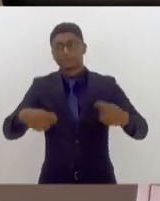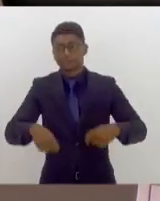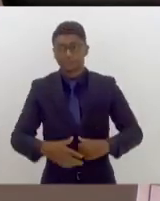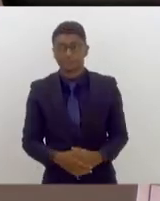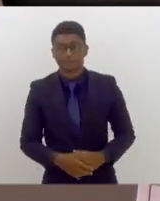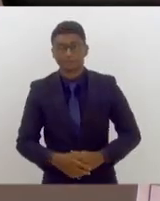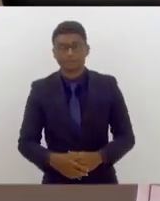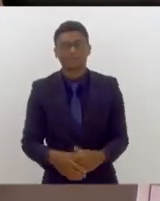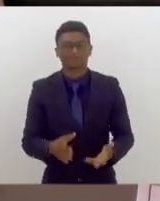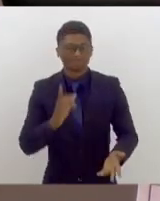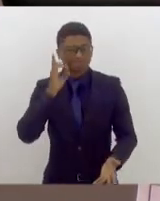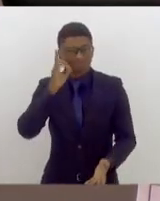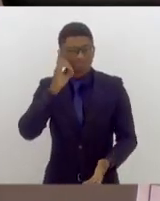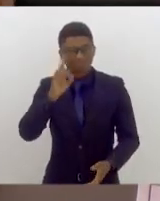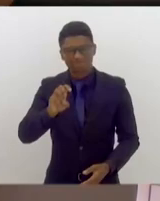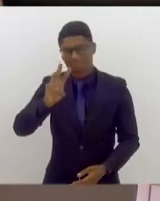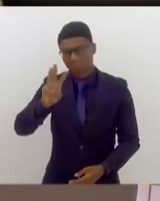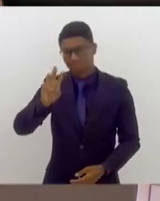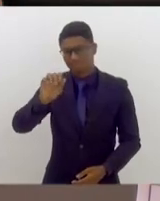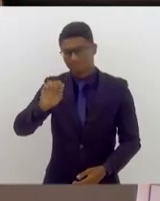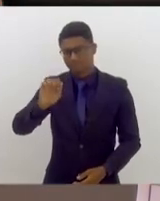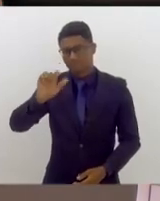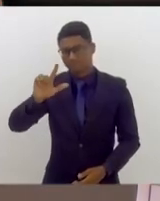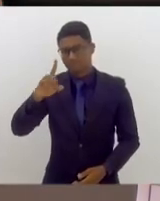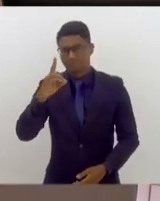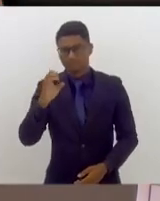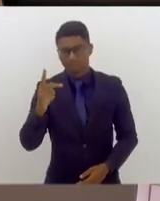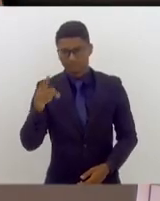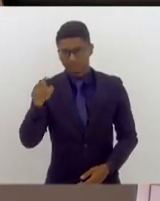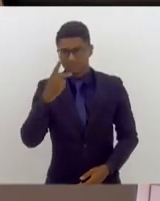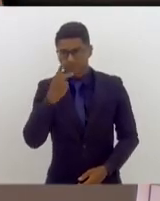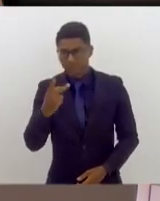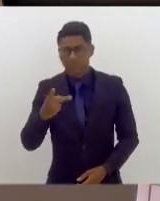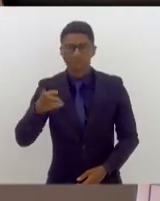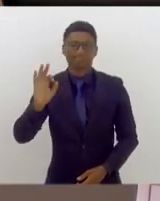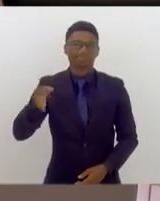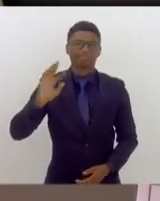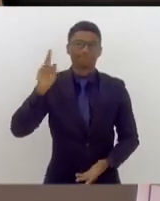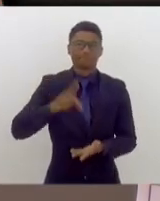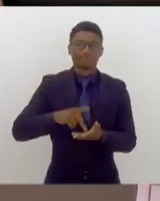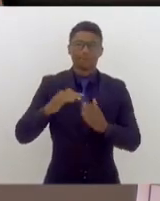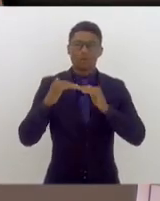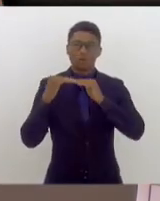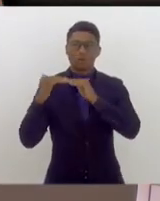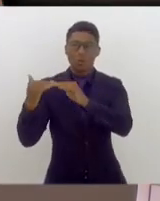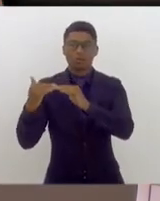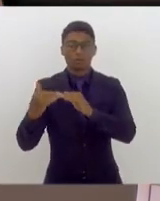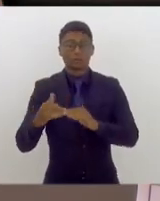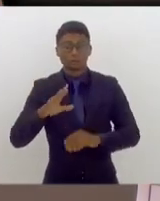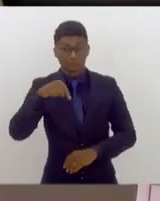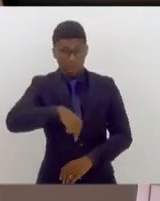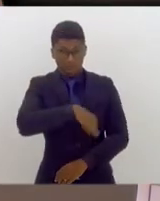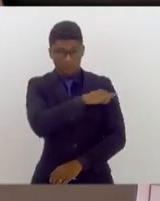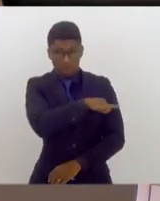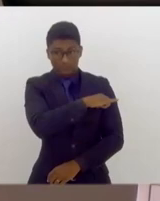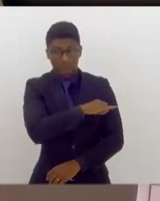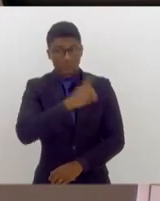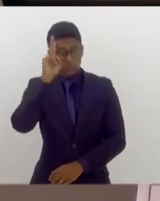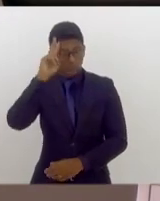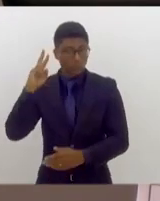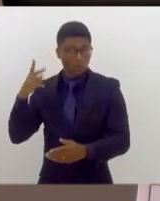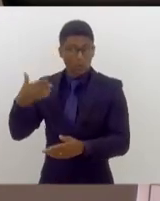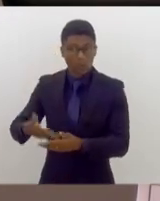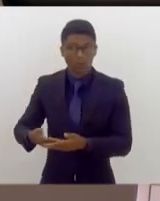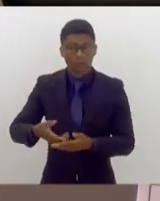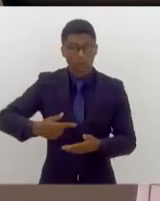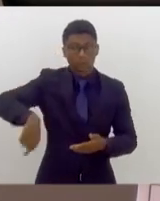Valdeck, uma certa mediação, mas, diante do histórico do Estado do Rio de Janeiro, construir um calendário